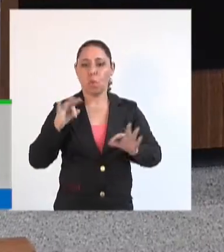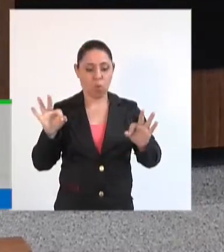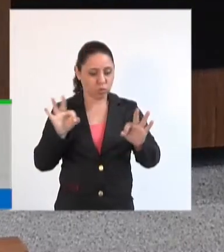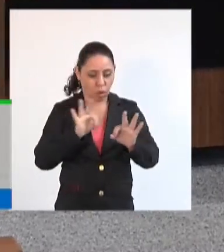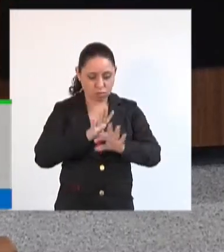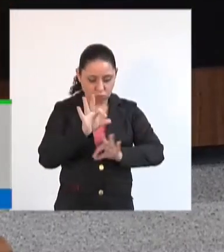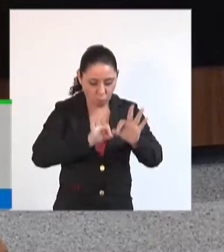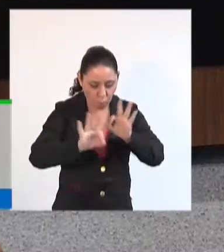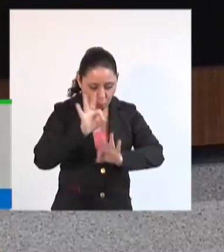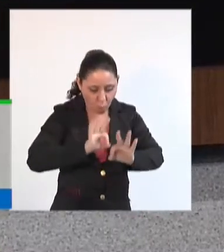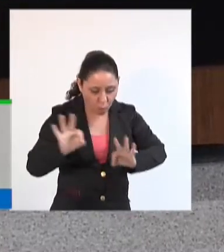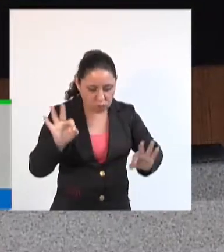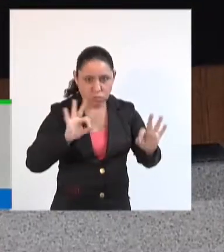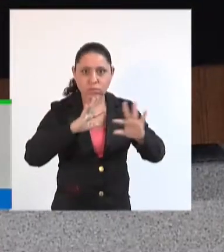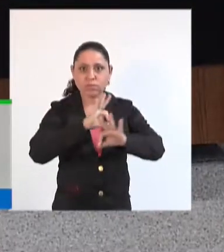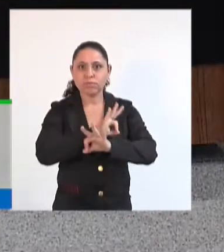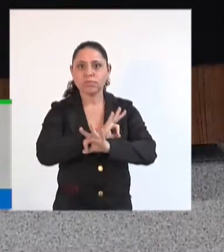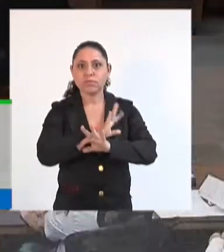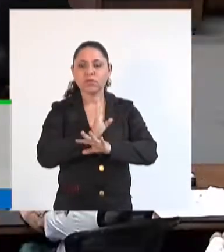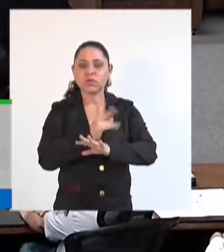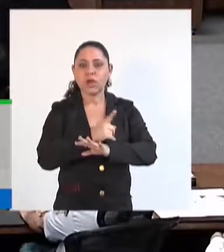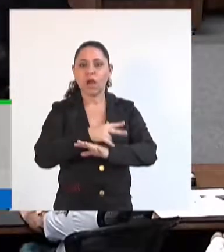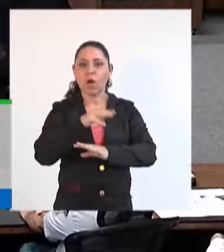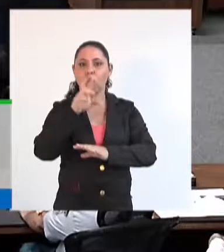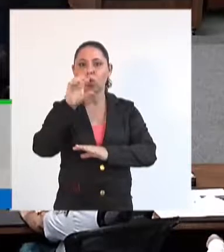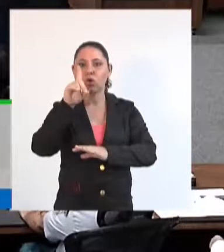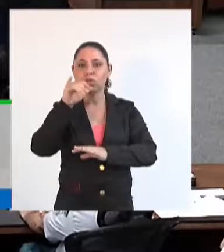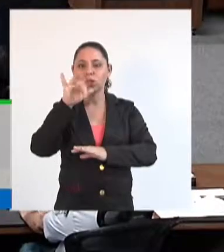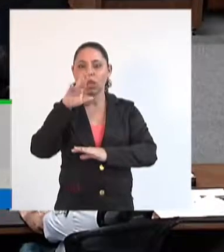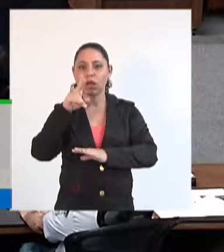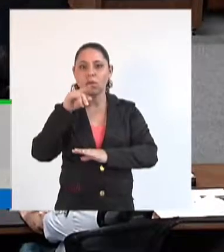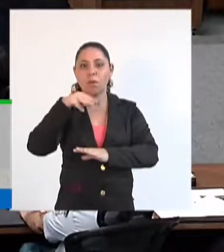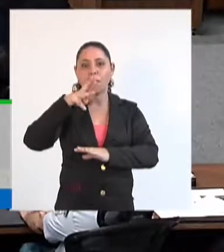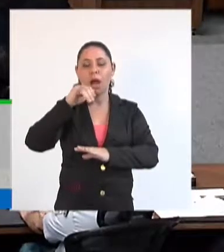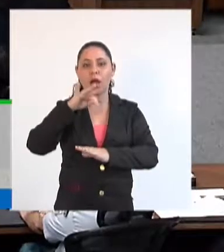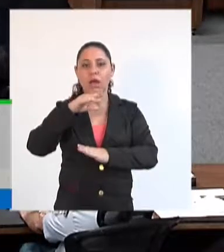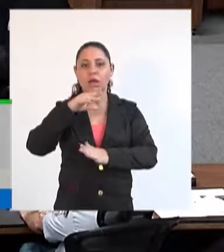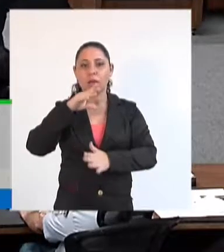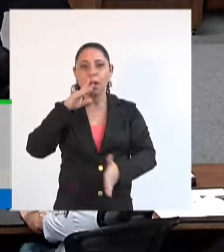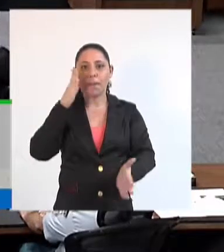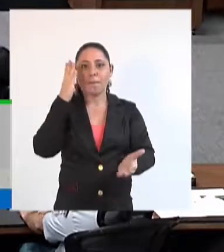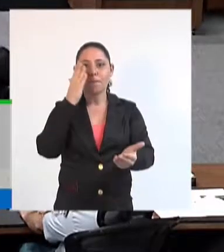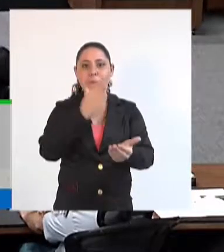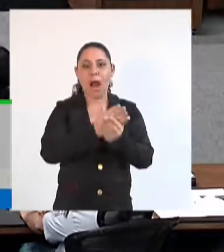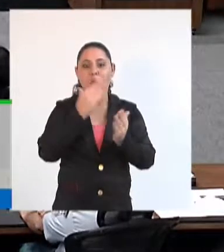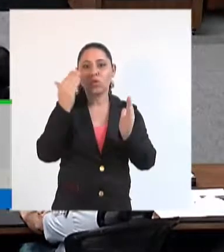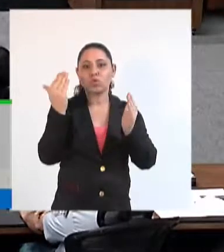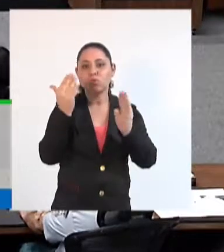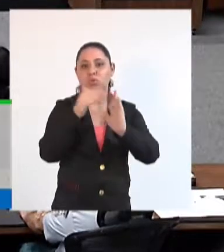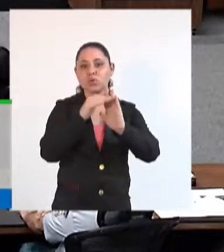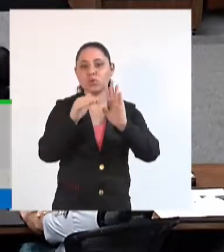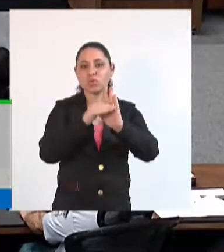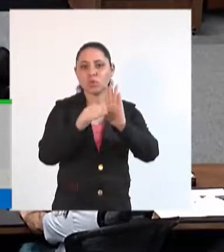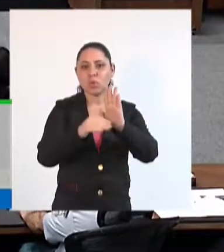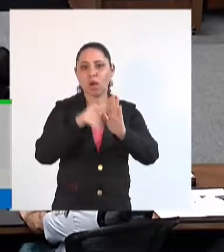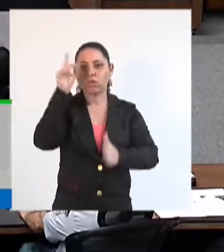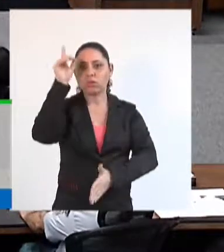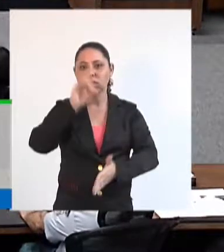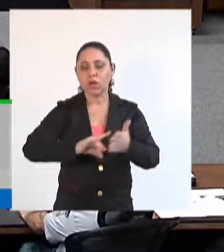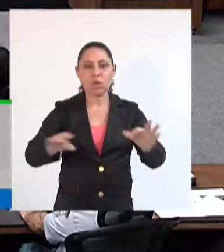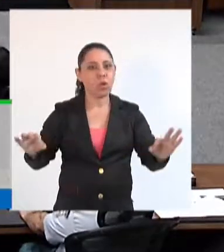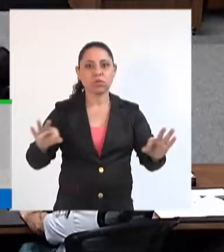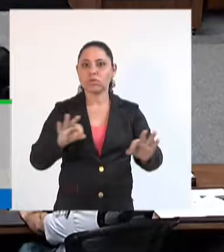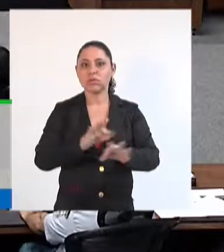tá? Já está assim. Rodrigo Maia pautou, assinou, tem a quantidade de voto, fechou.